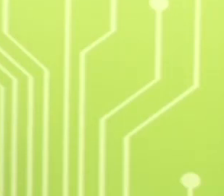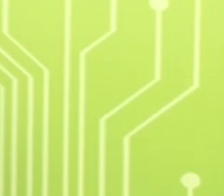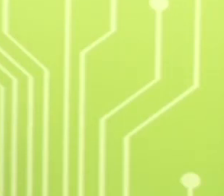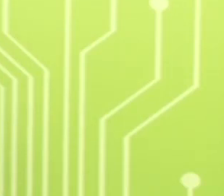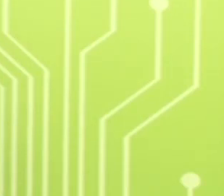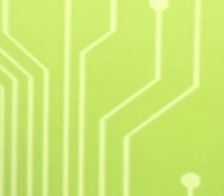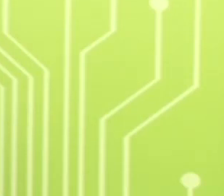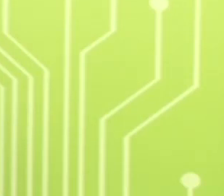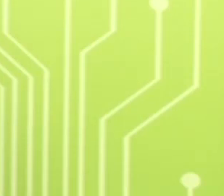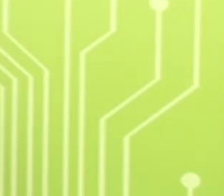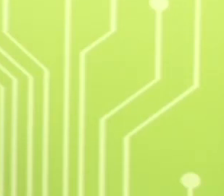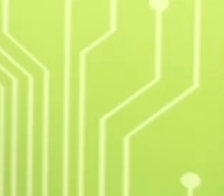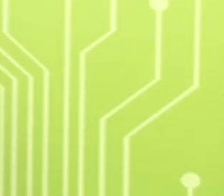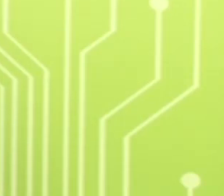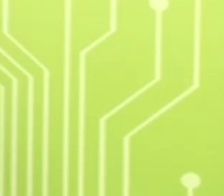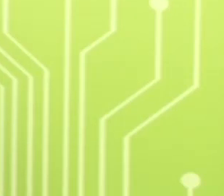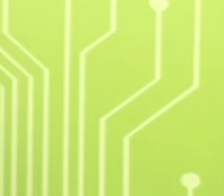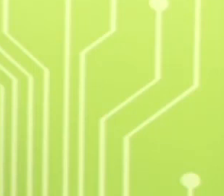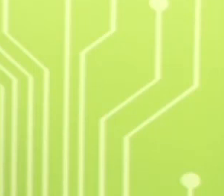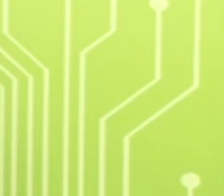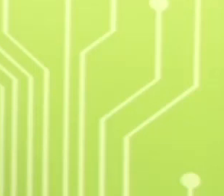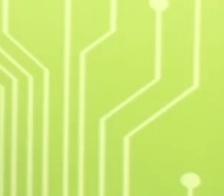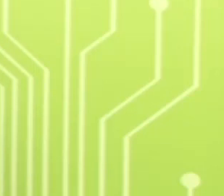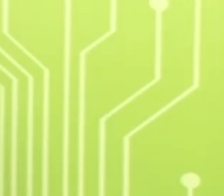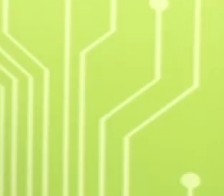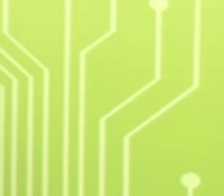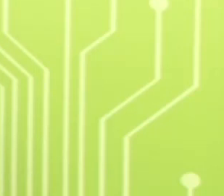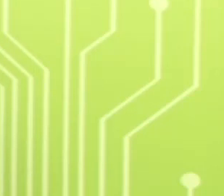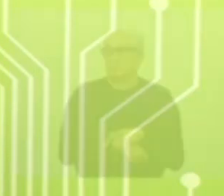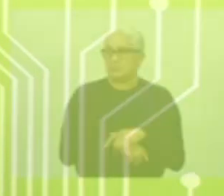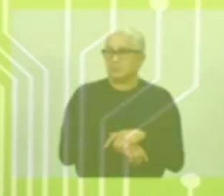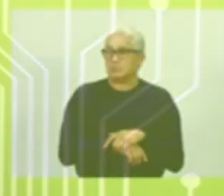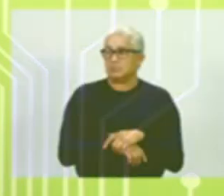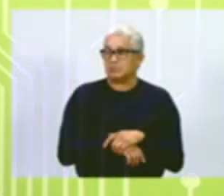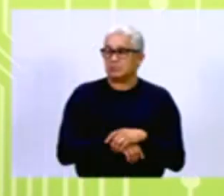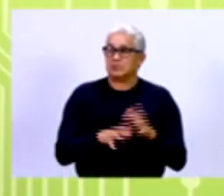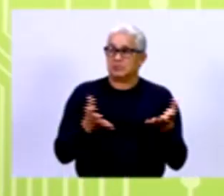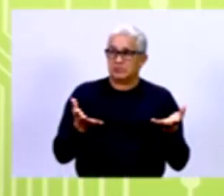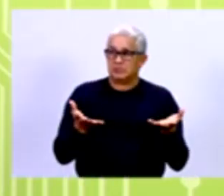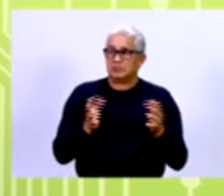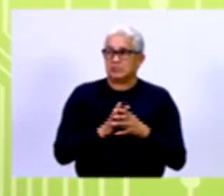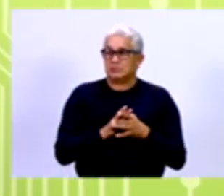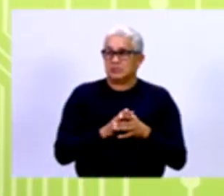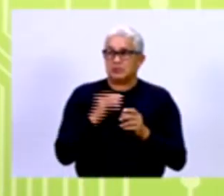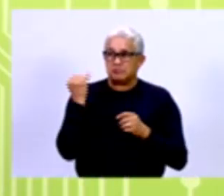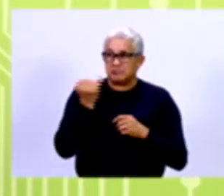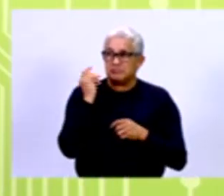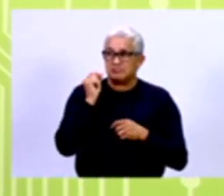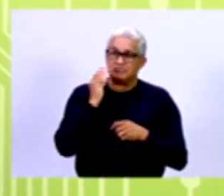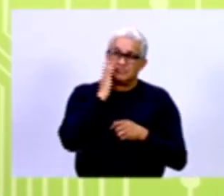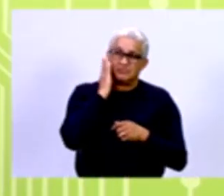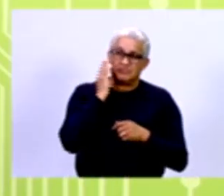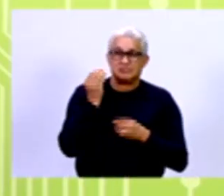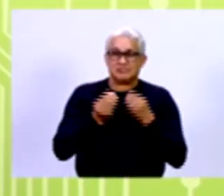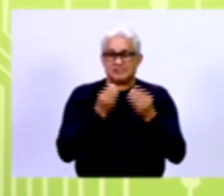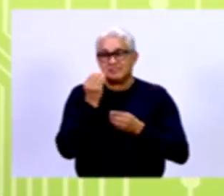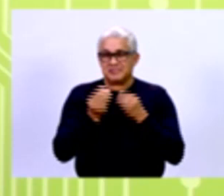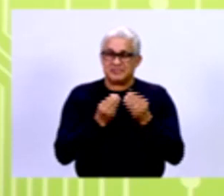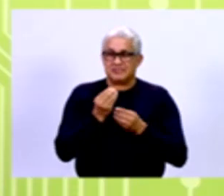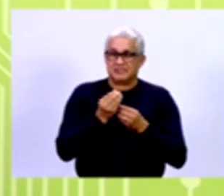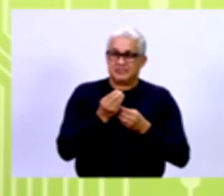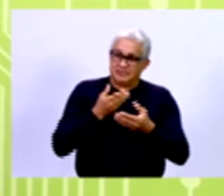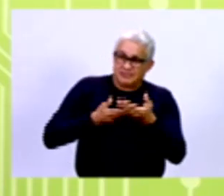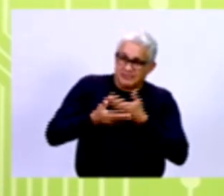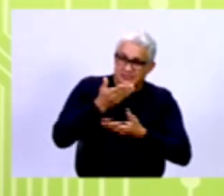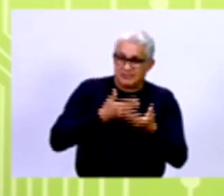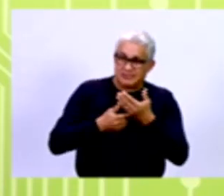diretamente na performance do balanço de pagamento. Então, é importante saber como funciona essa relação e